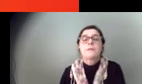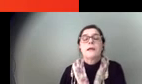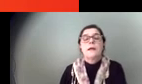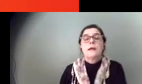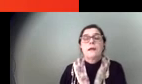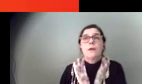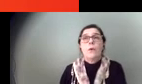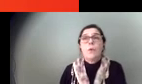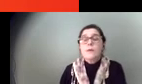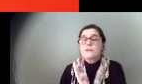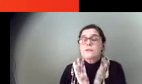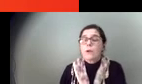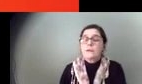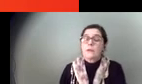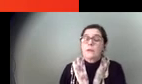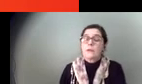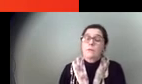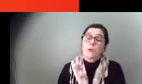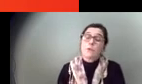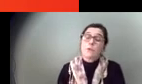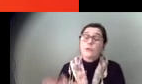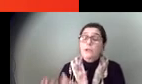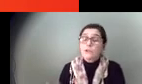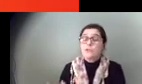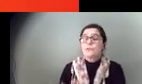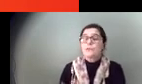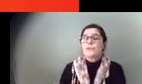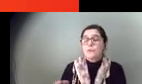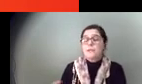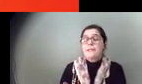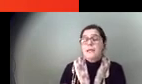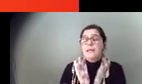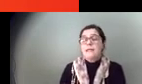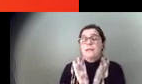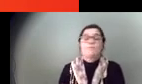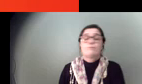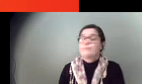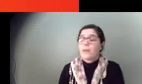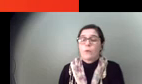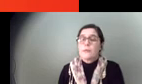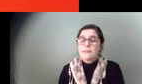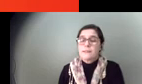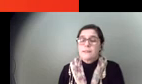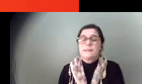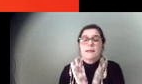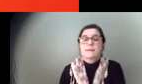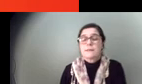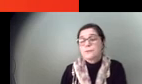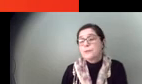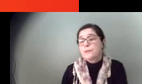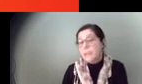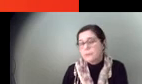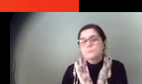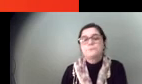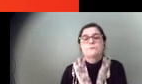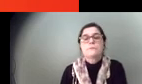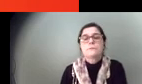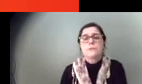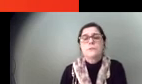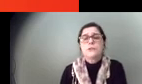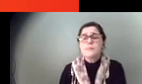particular. Ou a escola tem um número grande de professores, né? E aí não tem como acertar a questão do